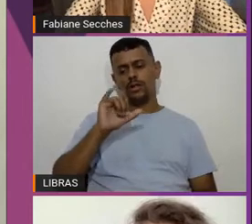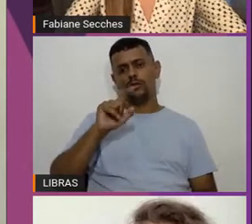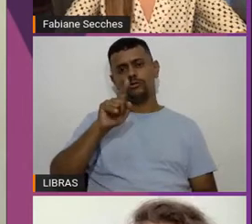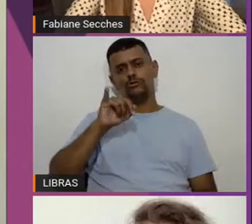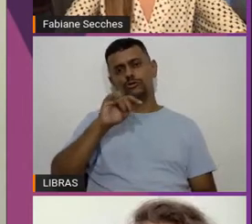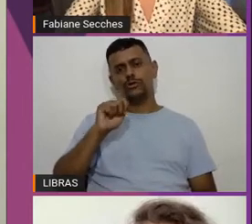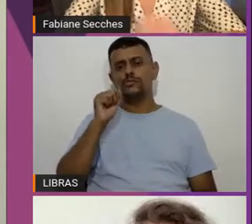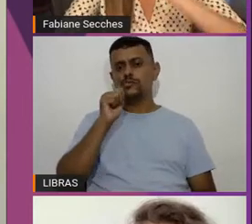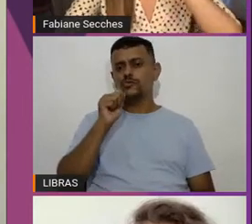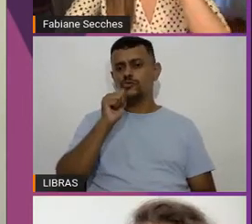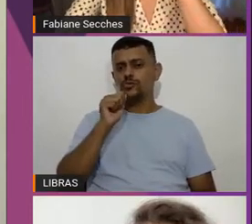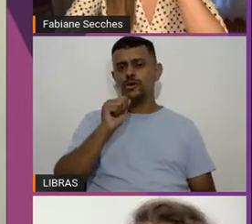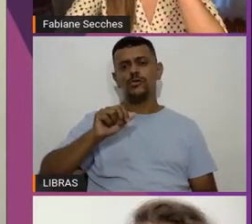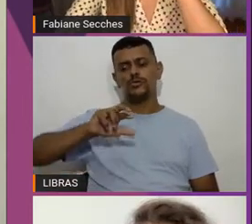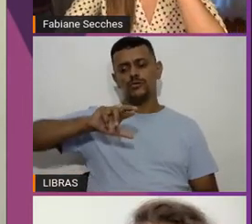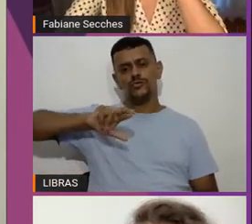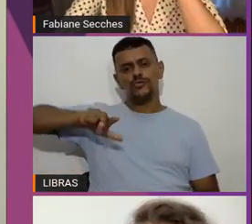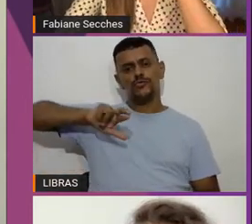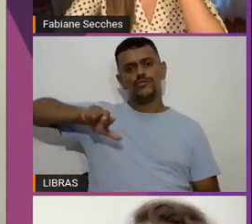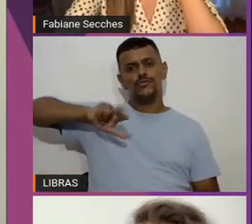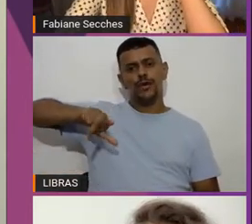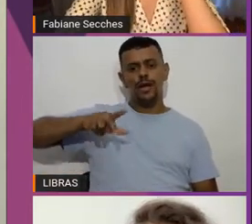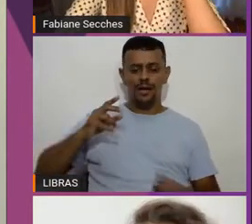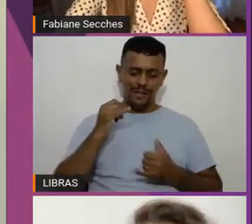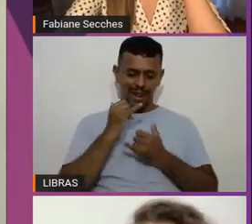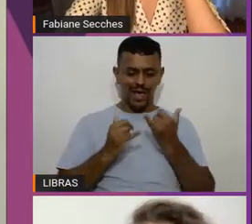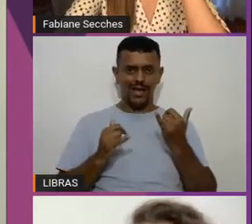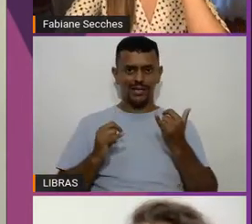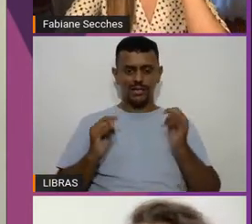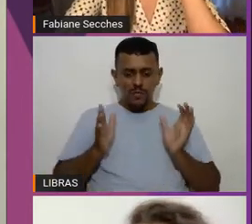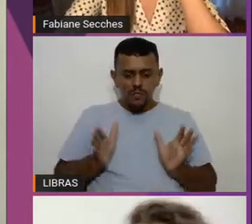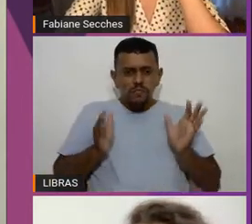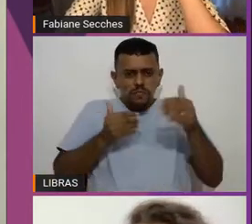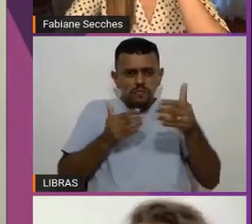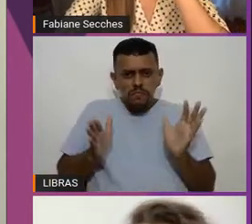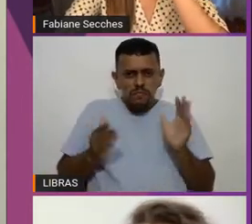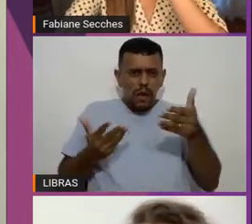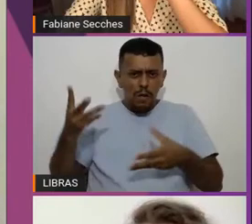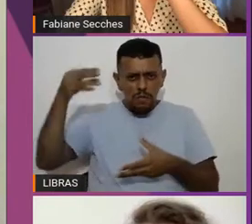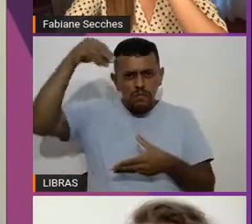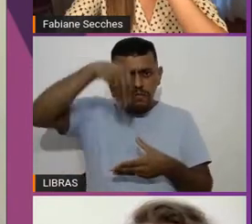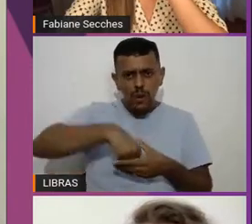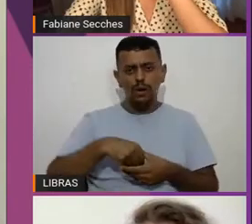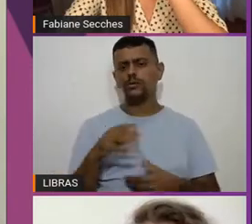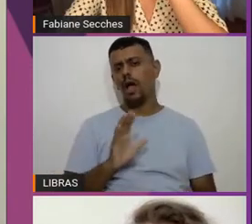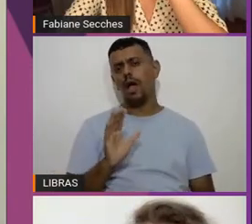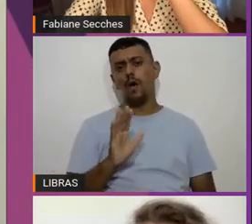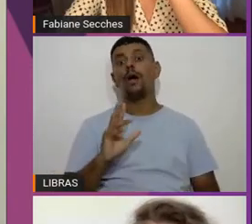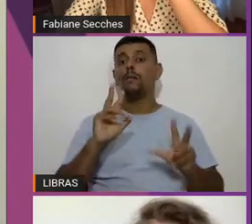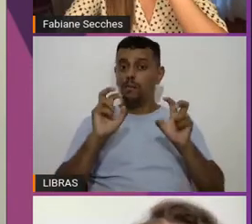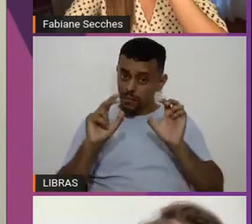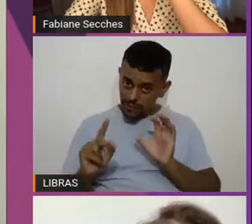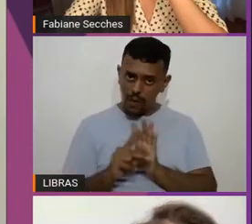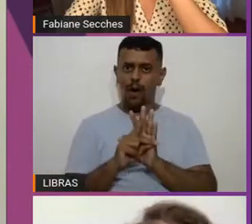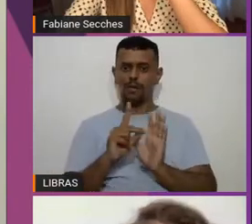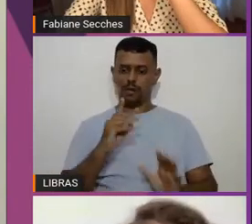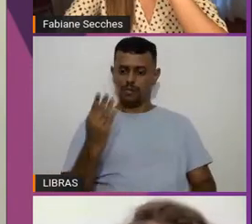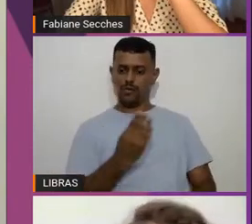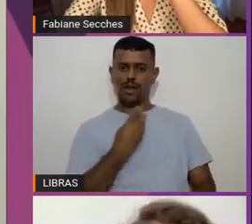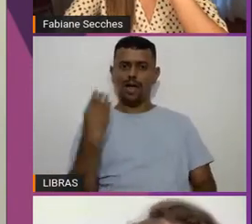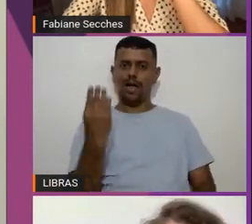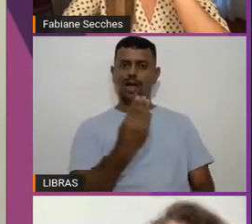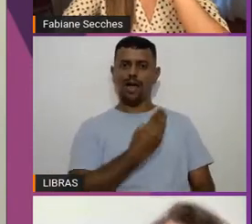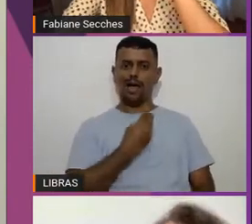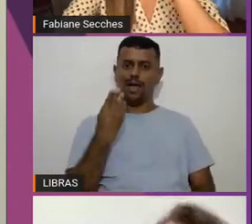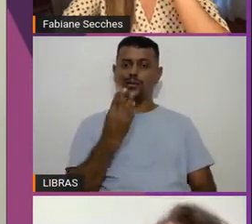era empacotado era piada Aí eu levo legal aqui nós mulheres têm hoje porque são